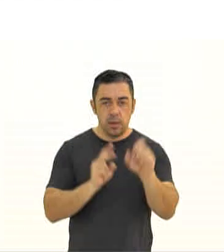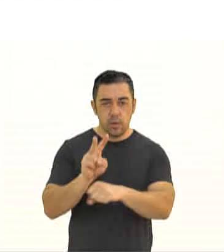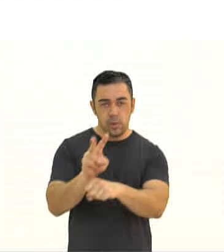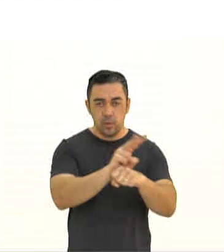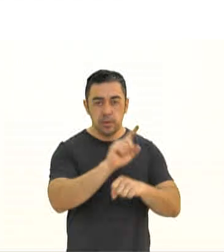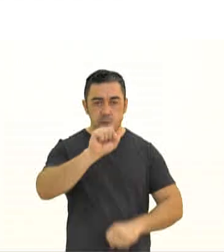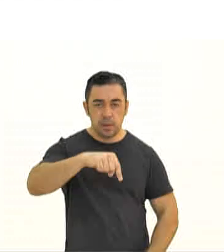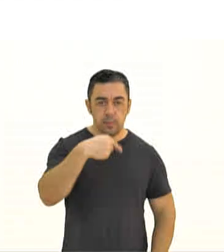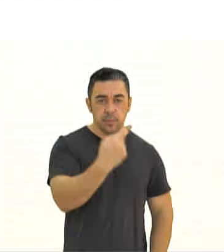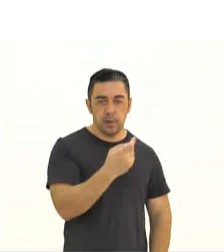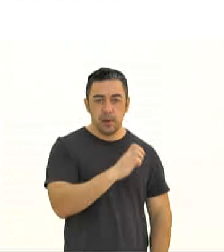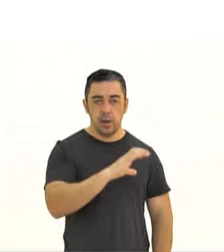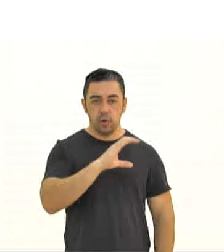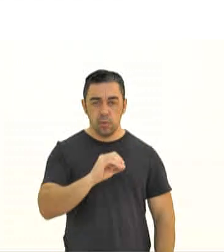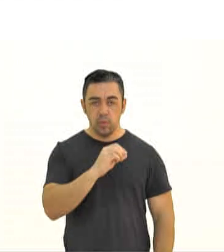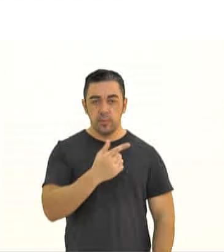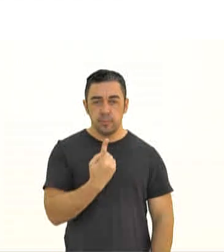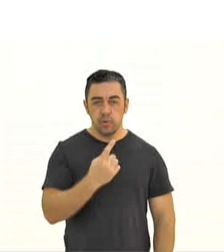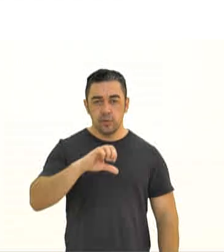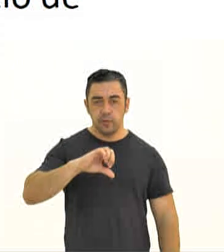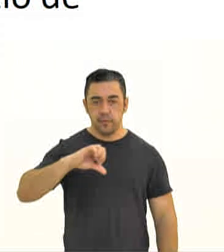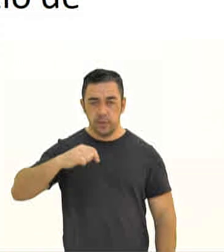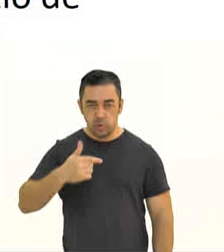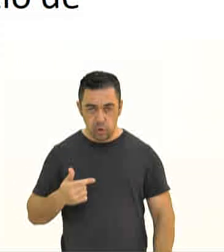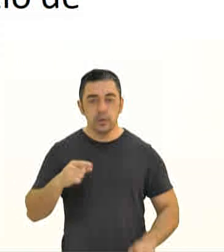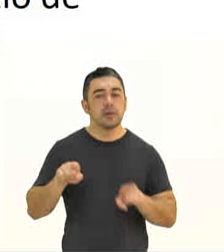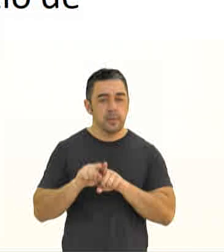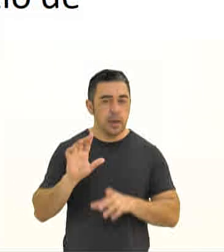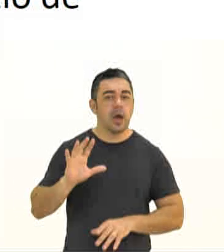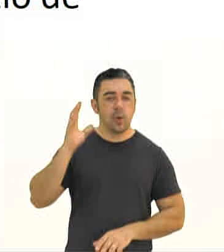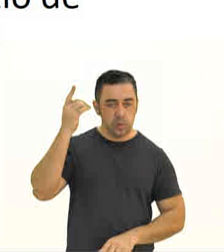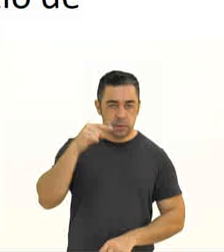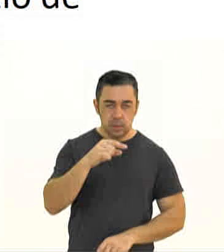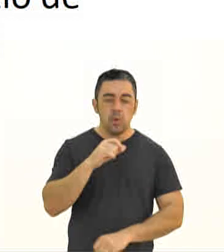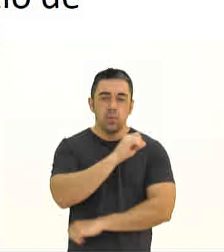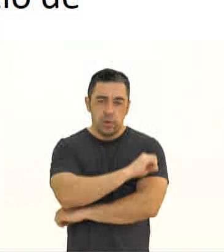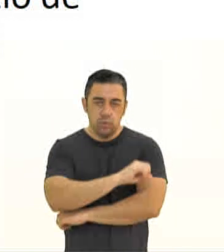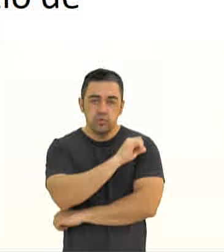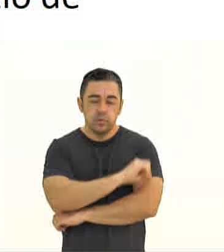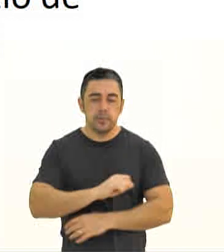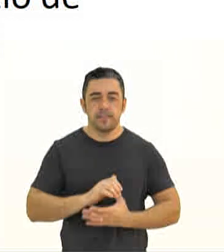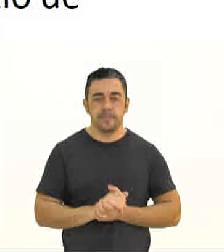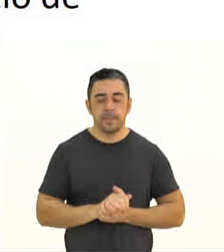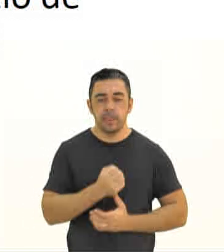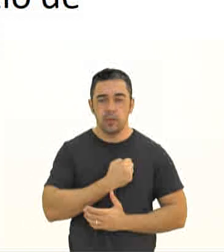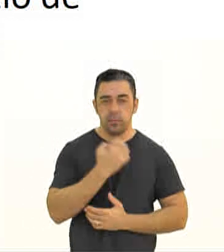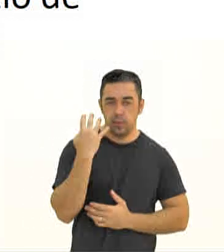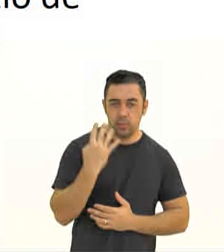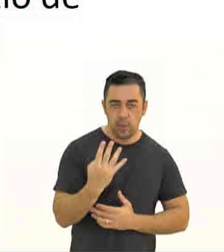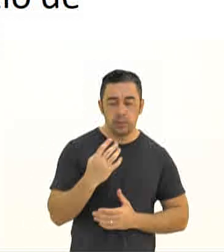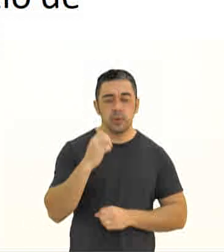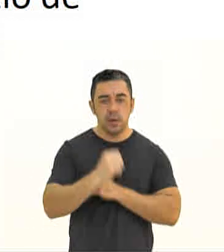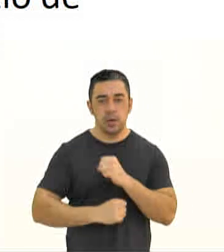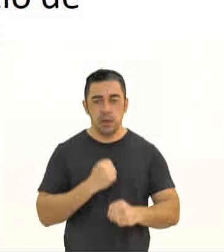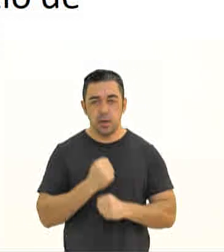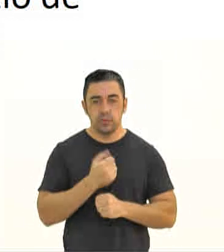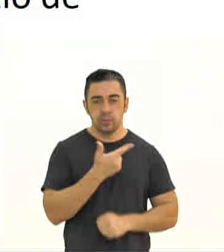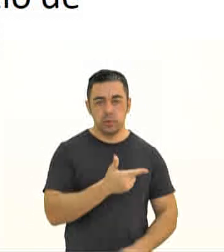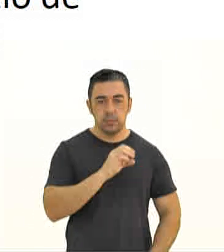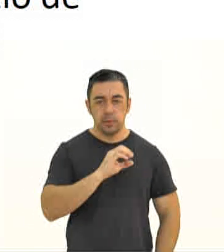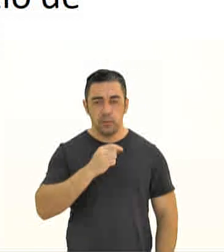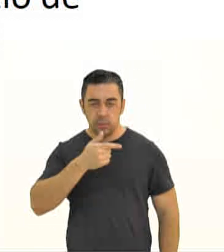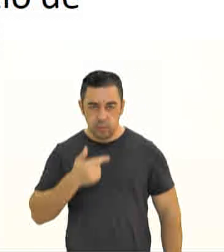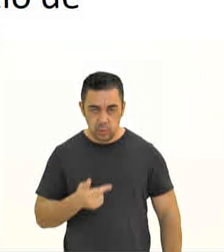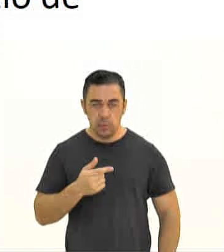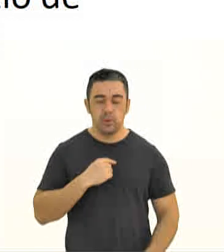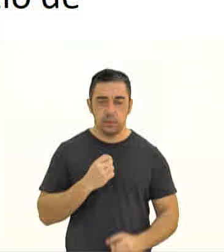Eco 92, que também ocorreu no Rio de Janeiro. Número 4, no ano de 2002, a Conferência